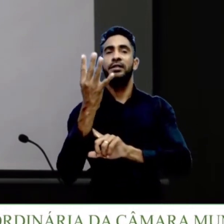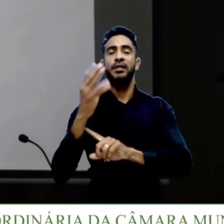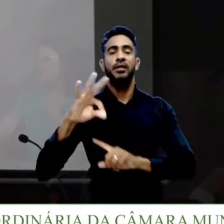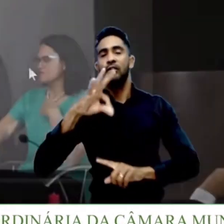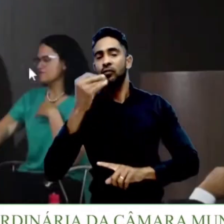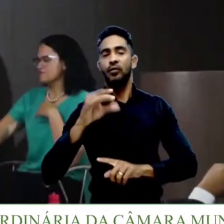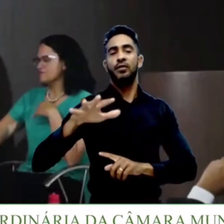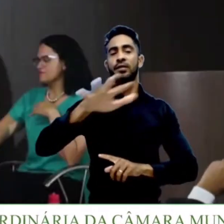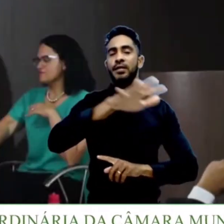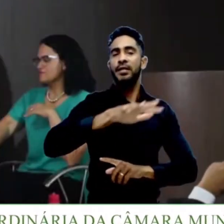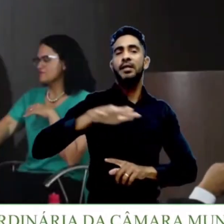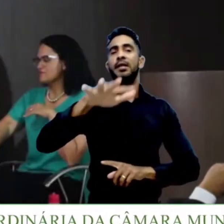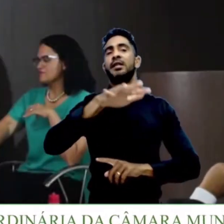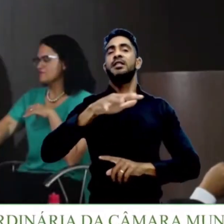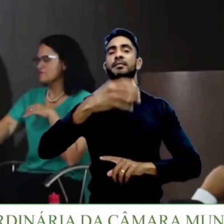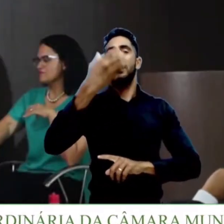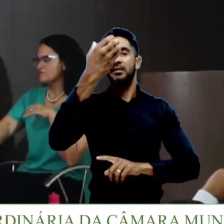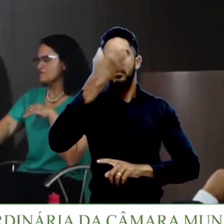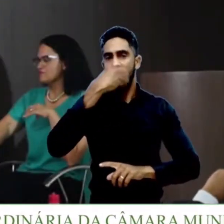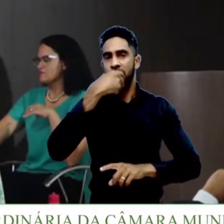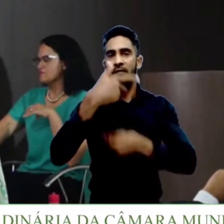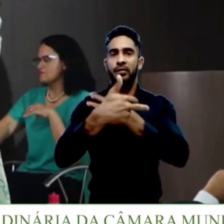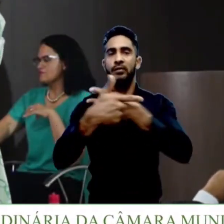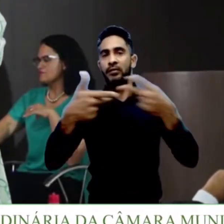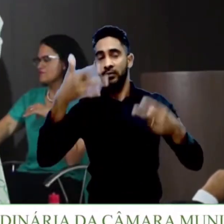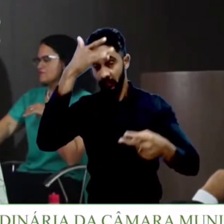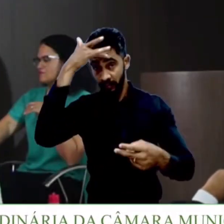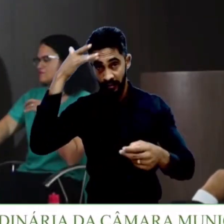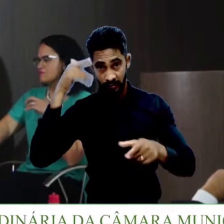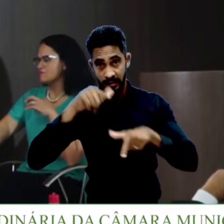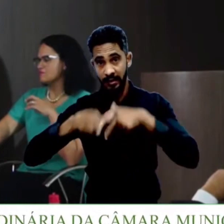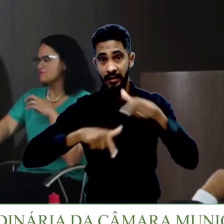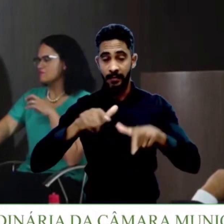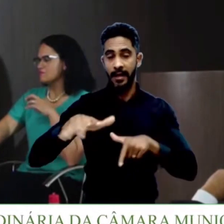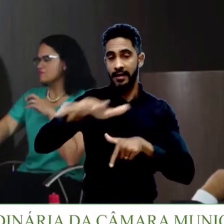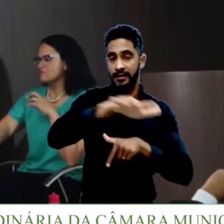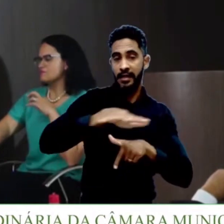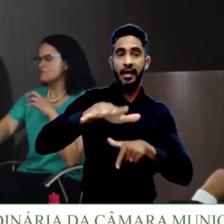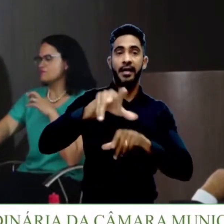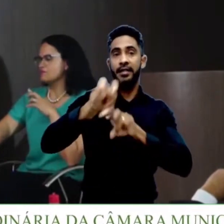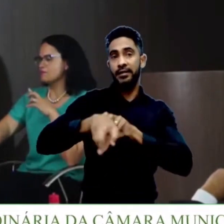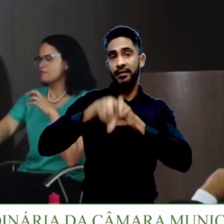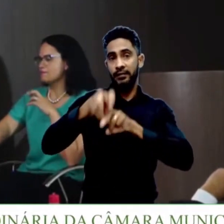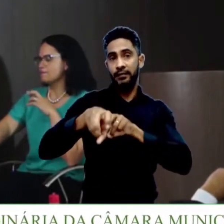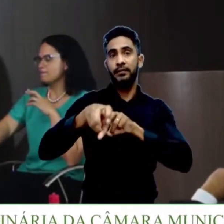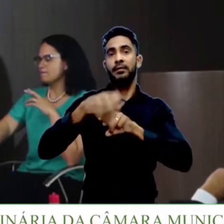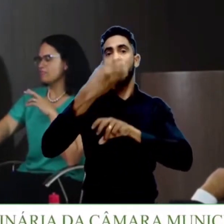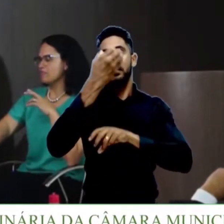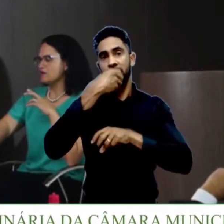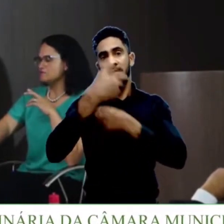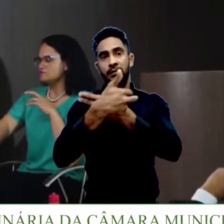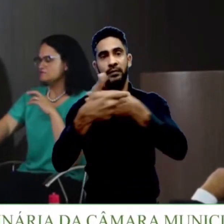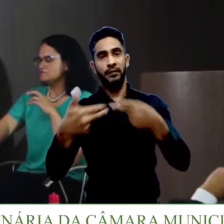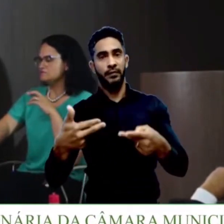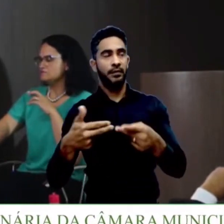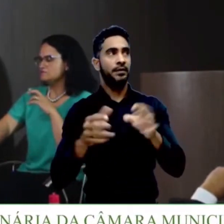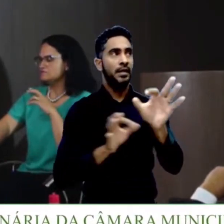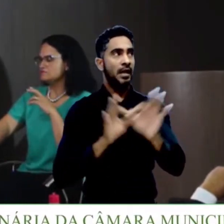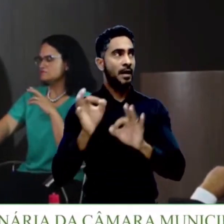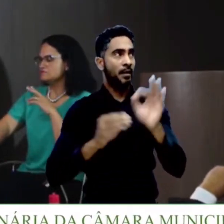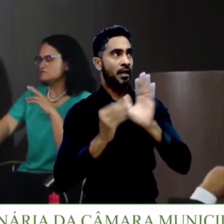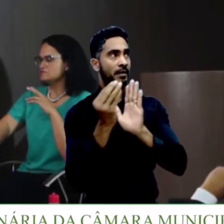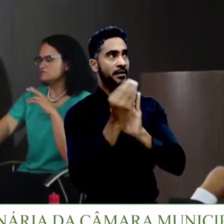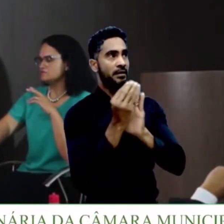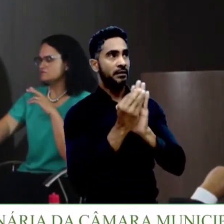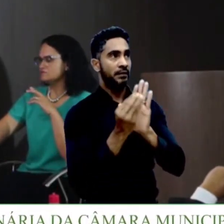esses espaços ocupados por fruticultores ou por quem abastece a cadeia de frutas. A programação nós vamos